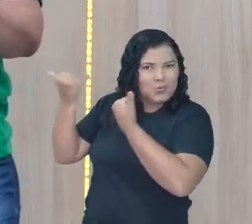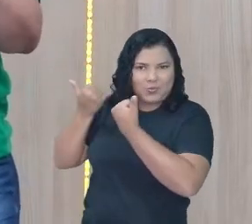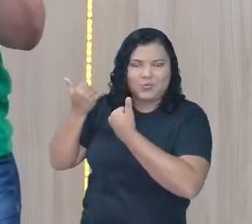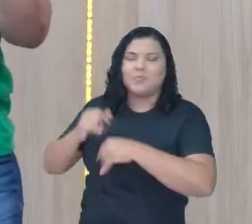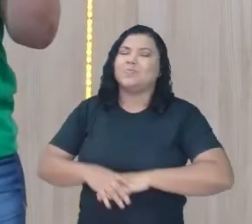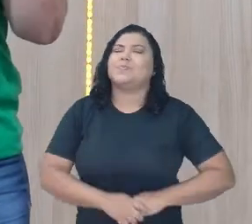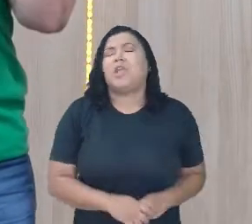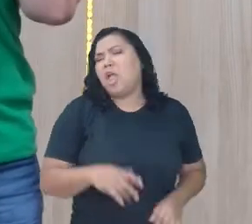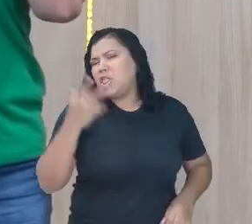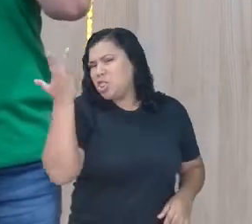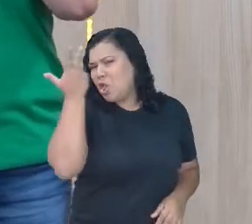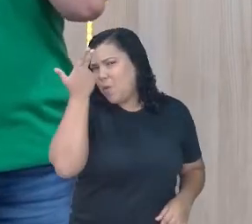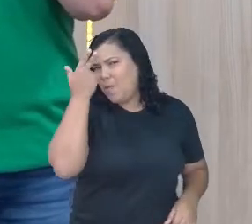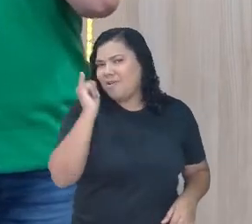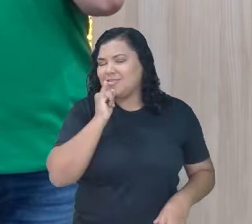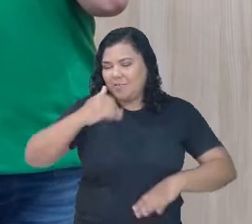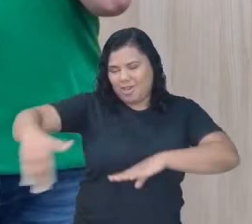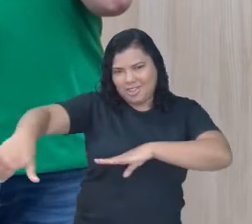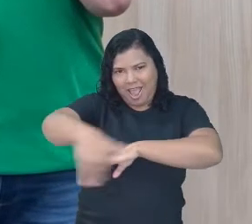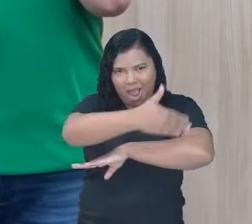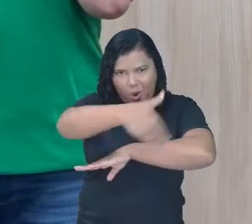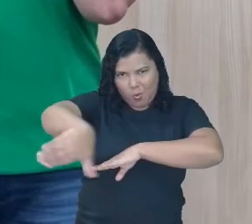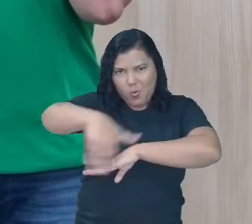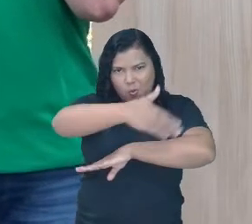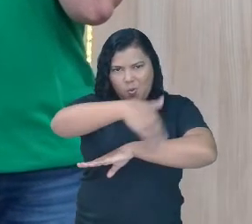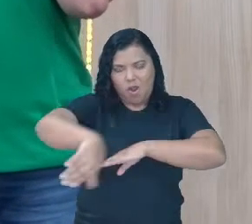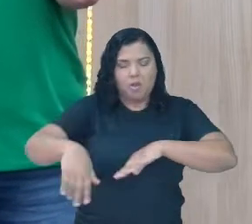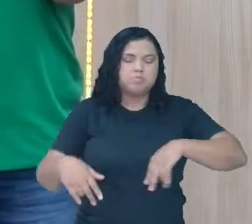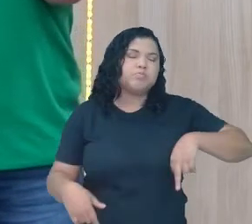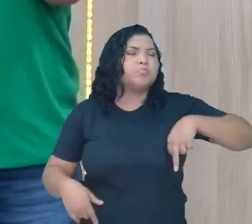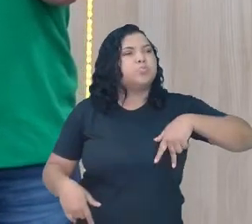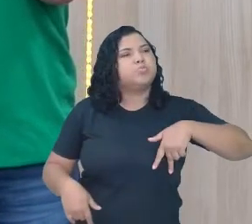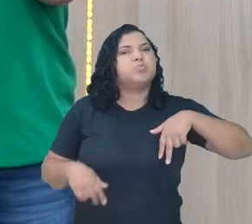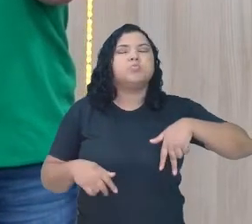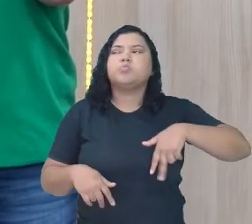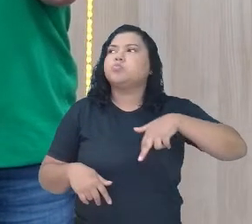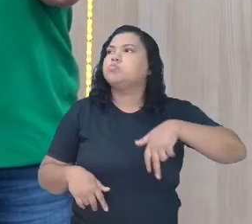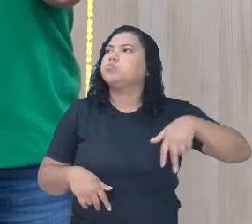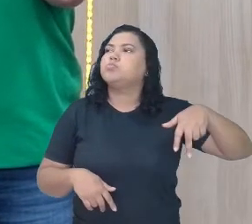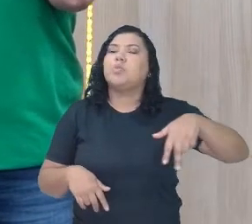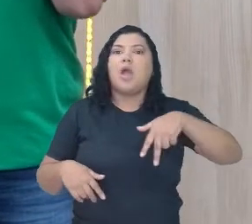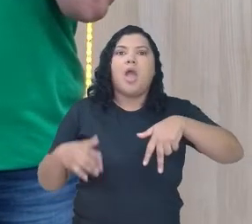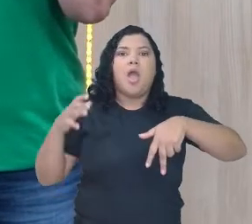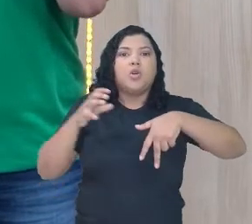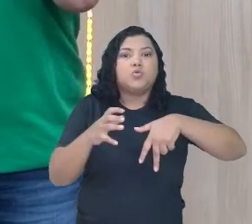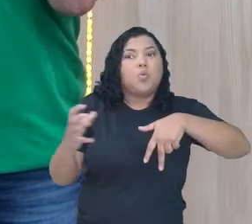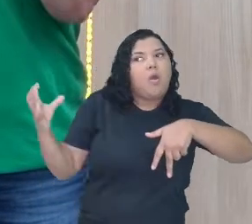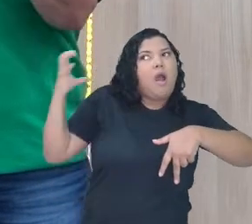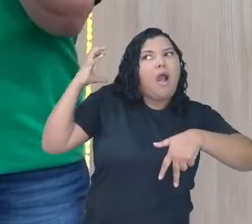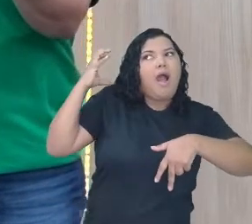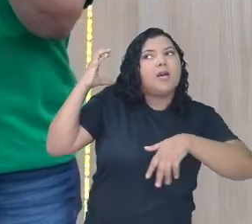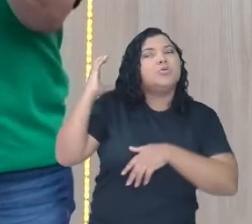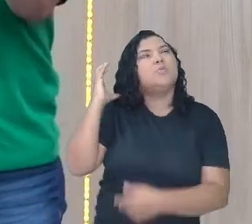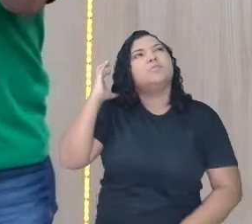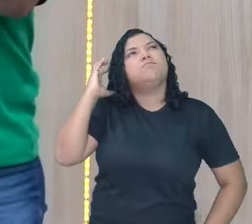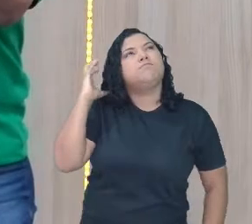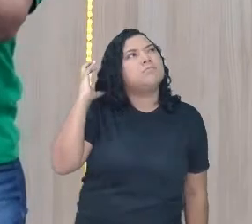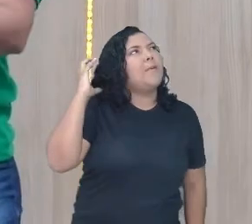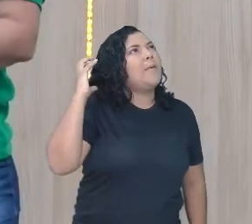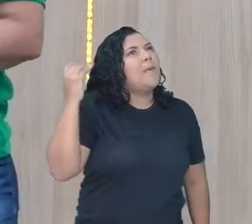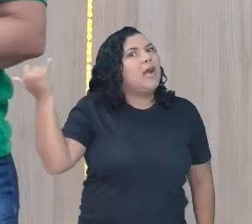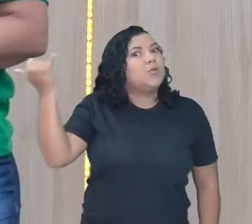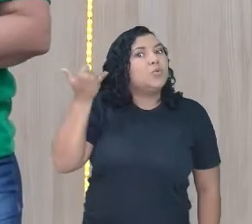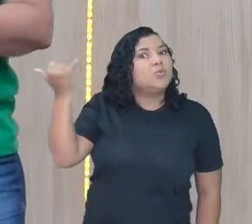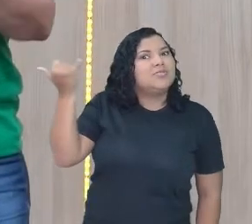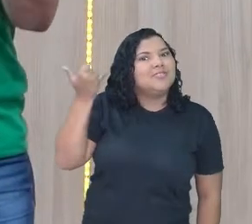normal encontrar pessoas com raidinho de pilha na orelha, assim, próximo ao ouvido, assim, para ouvir as